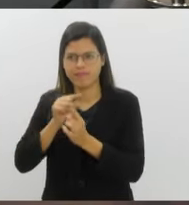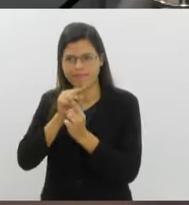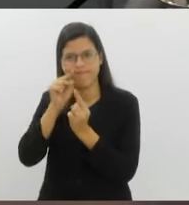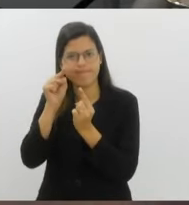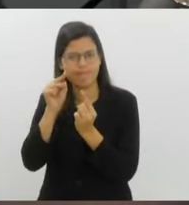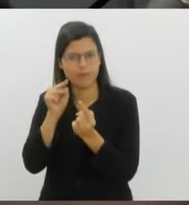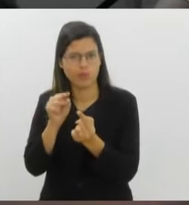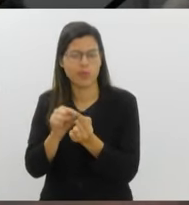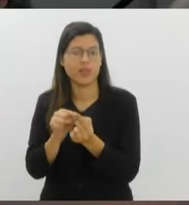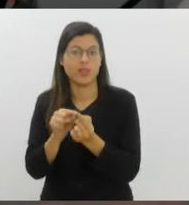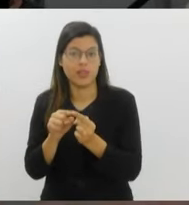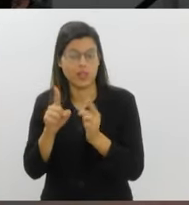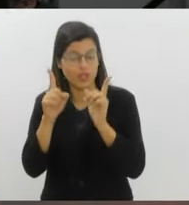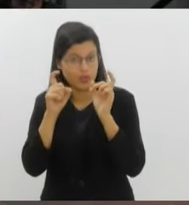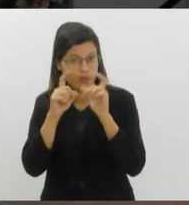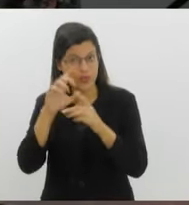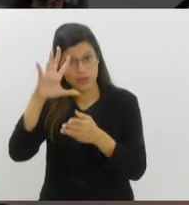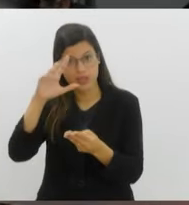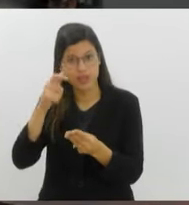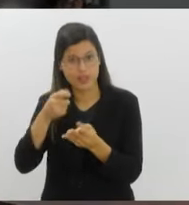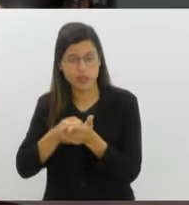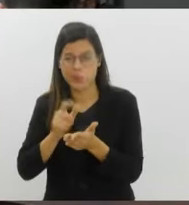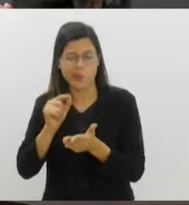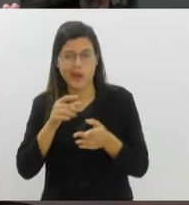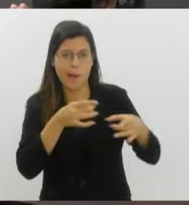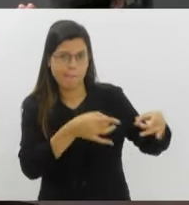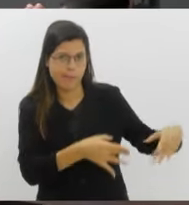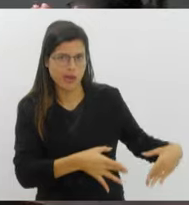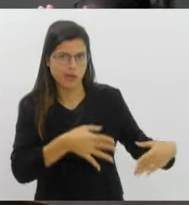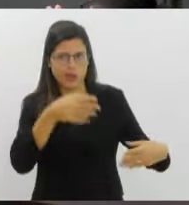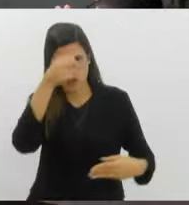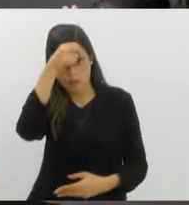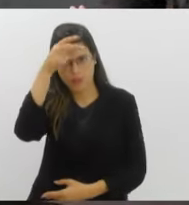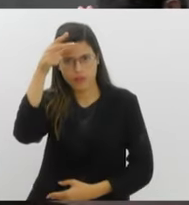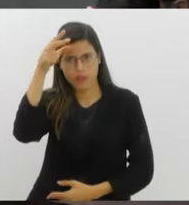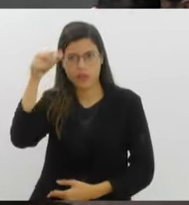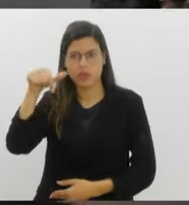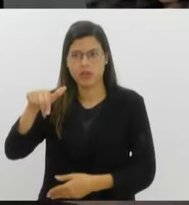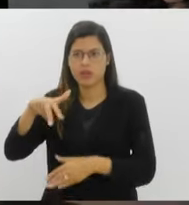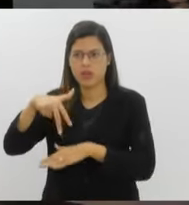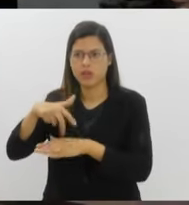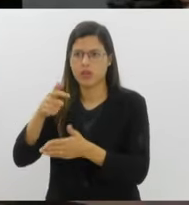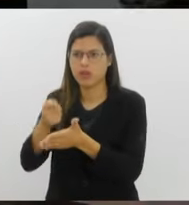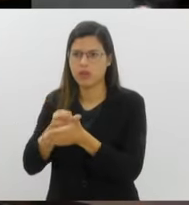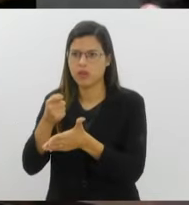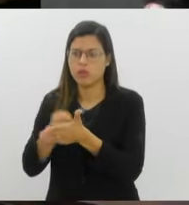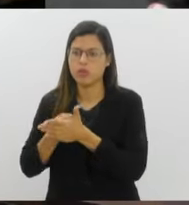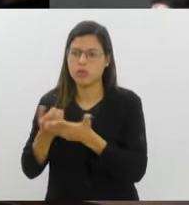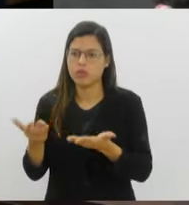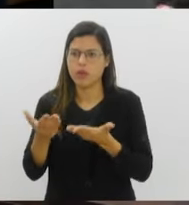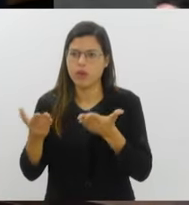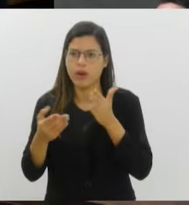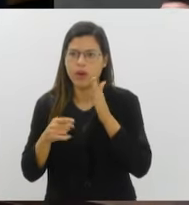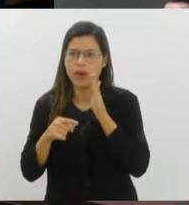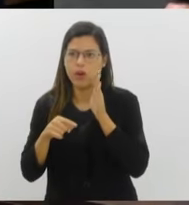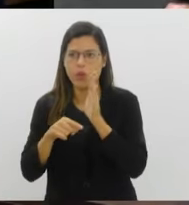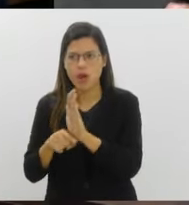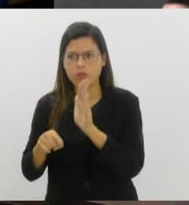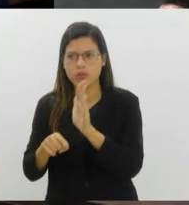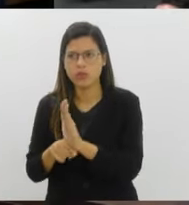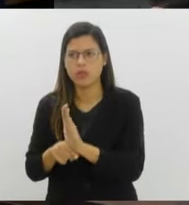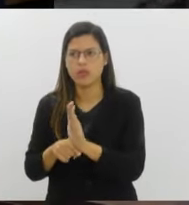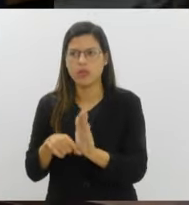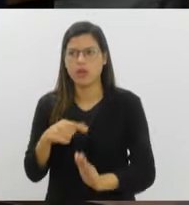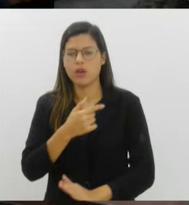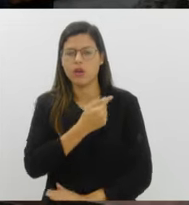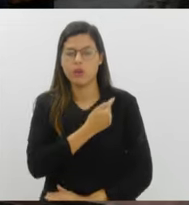de renunciar o mandato, estar aqui nessa luta. Quero muito estar colaborando com o governo, que através do